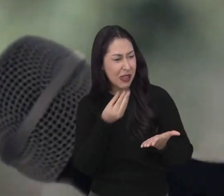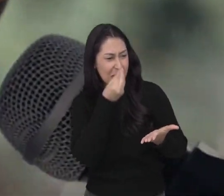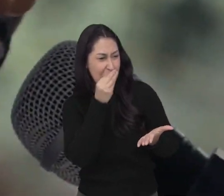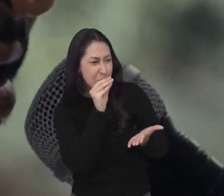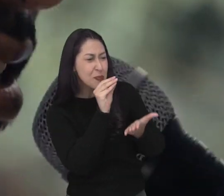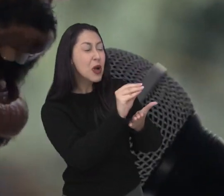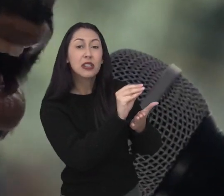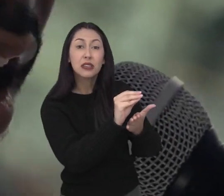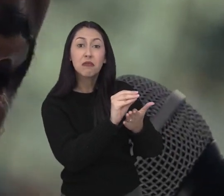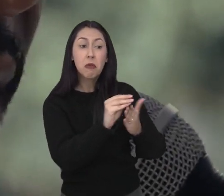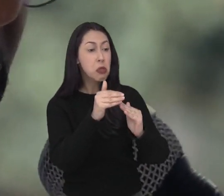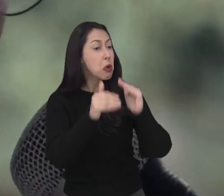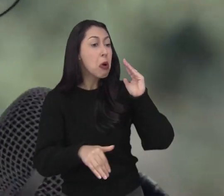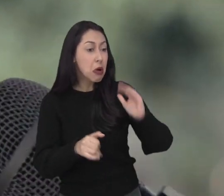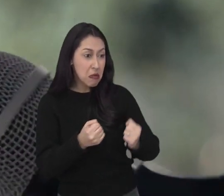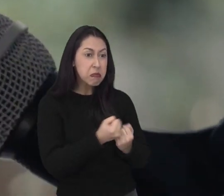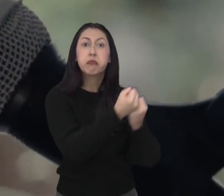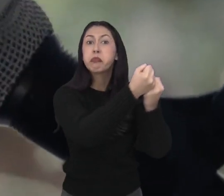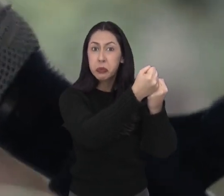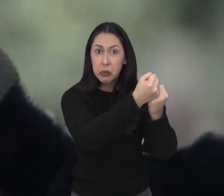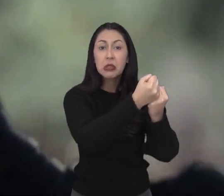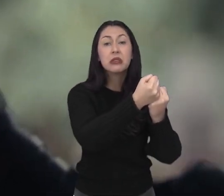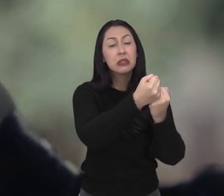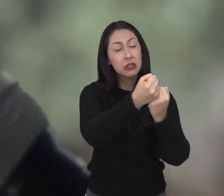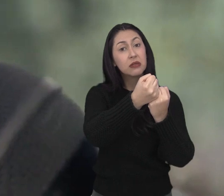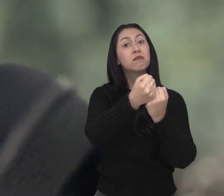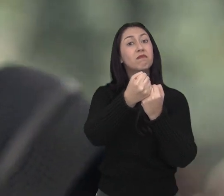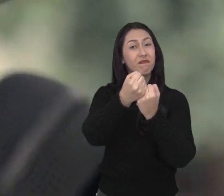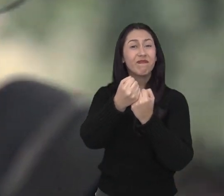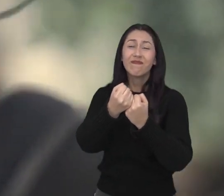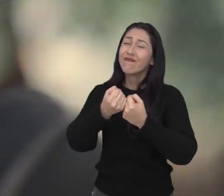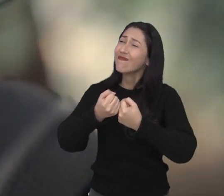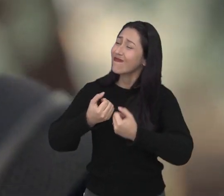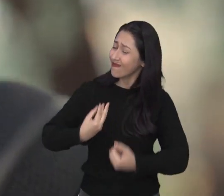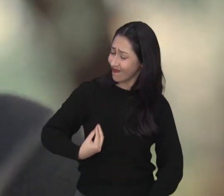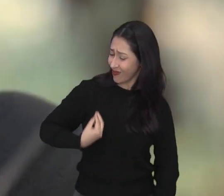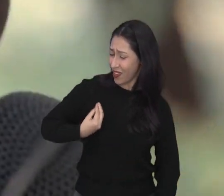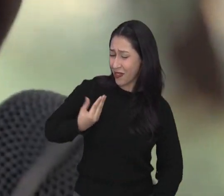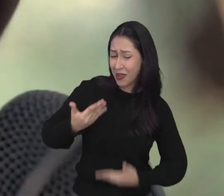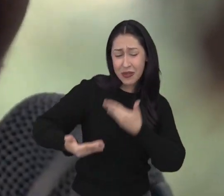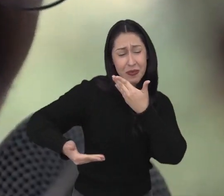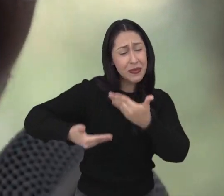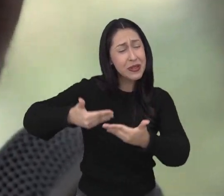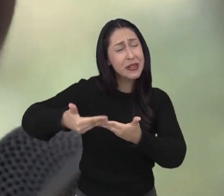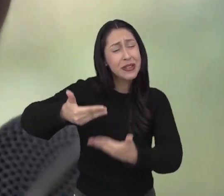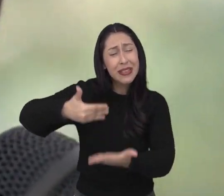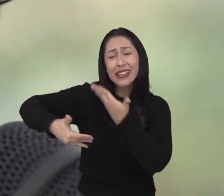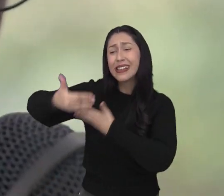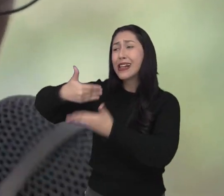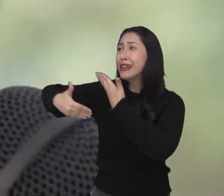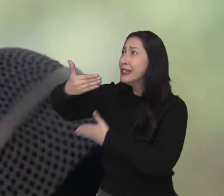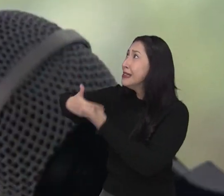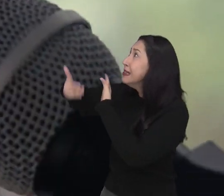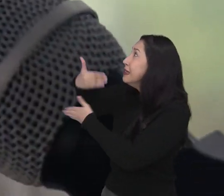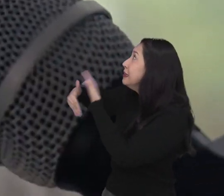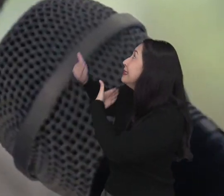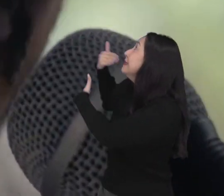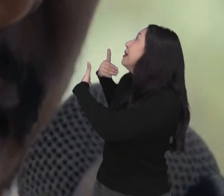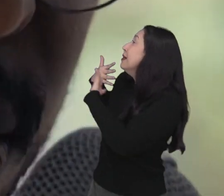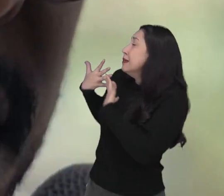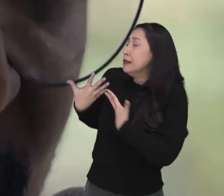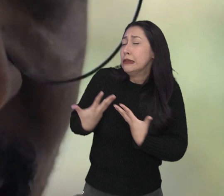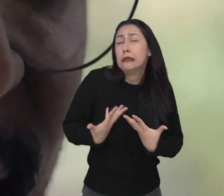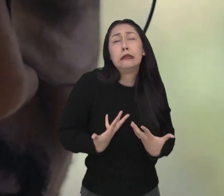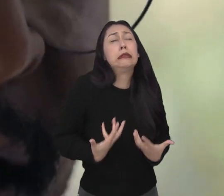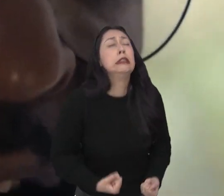ajuda assassinar colados na Vanguarda do atraso levarão para sempre o